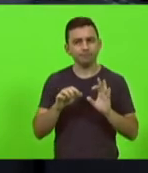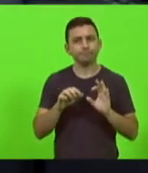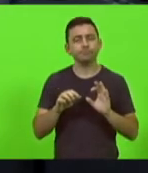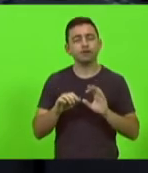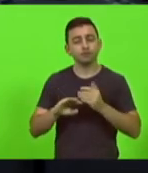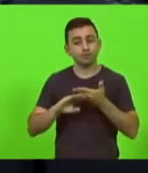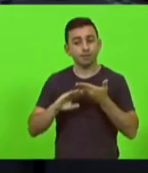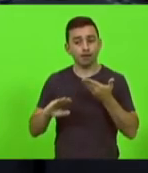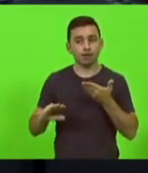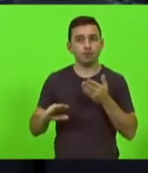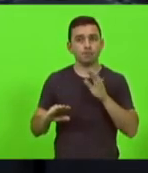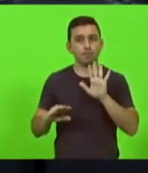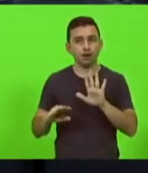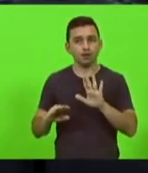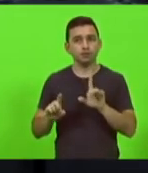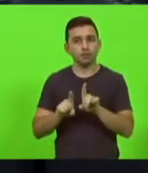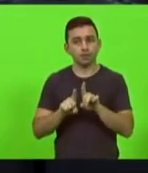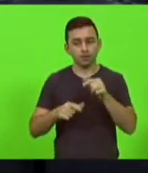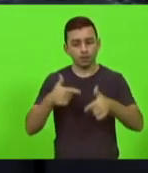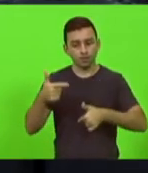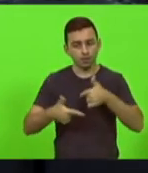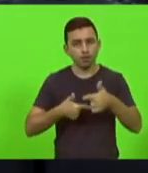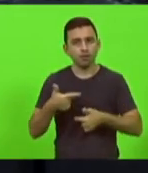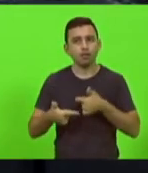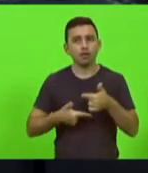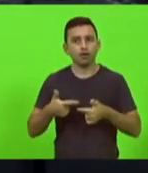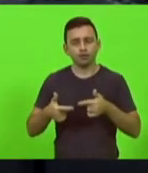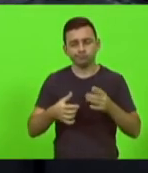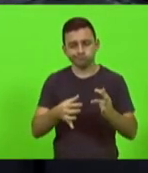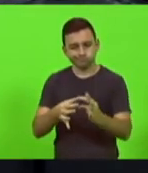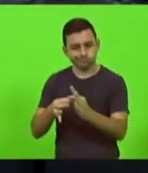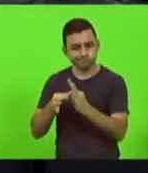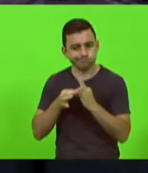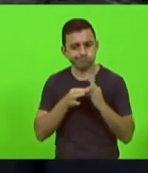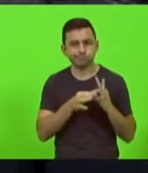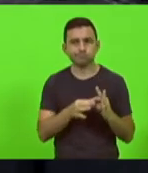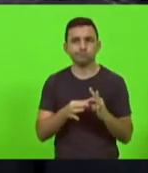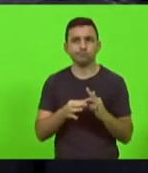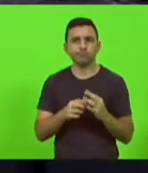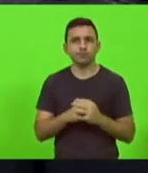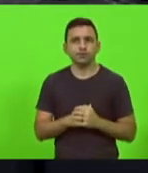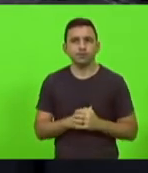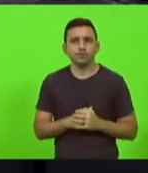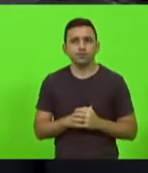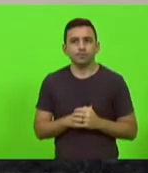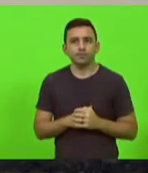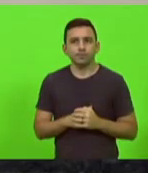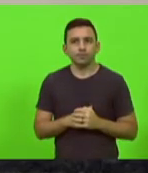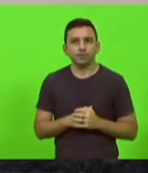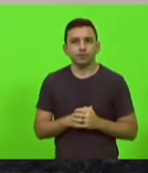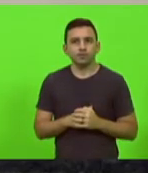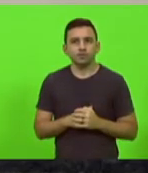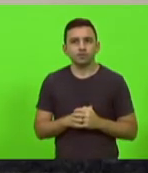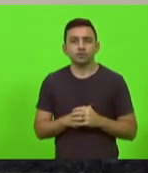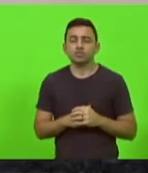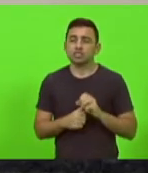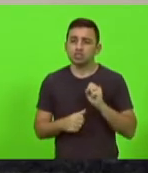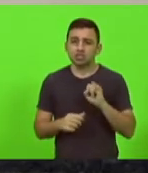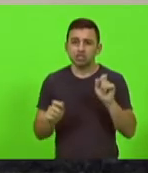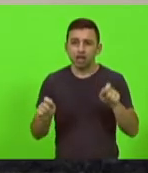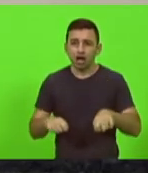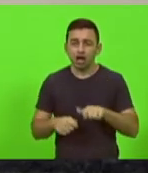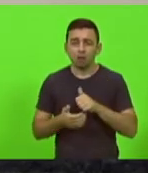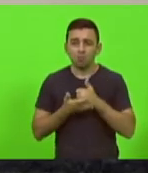independentes, mas trabalharmos harmonicamente. Tudo aquilo que for em benefício da nossa